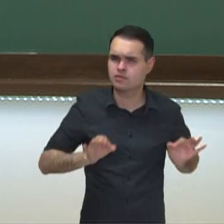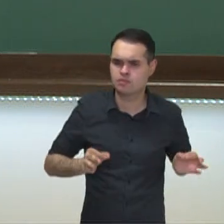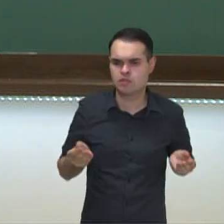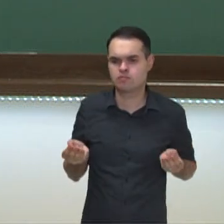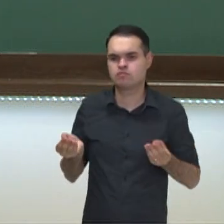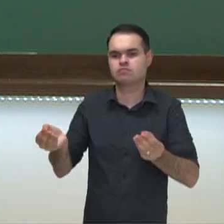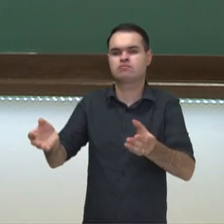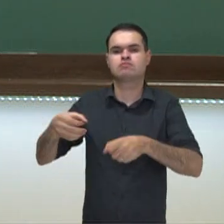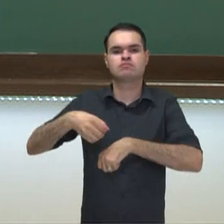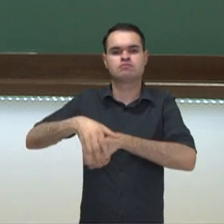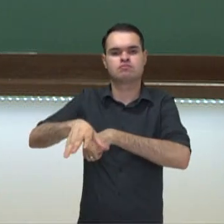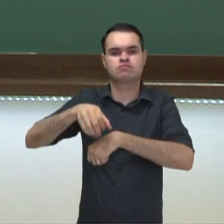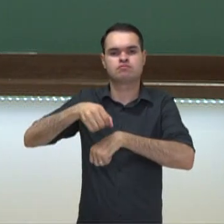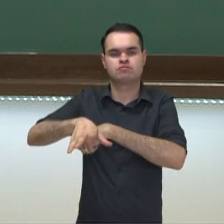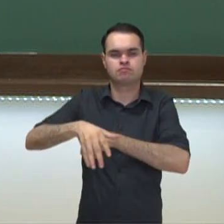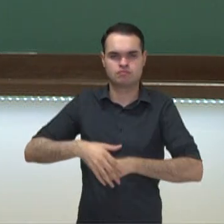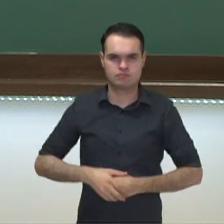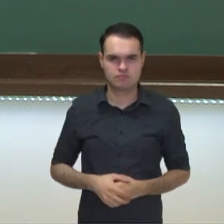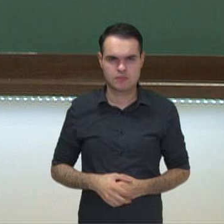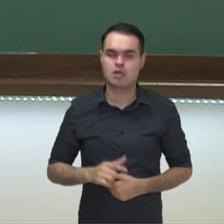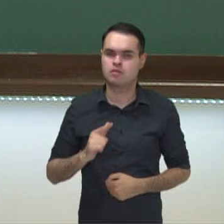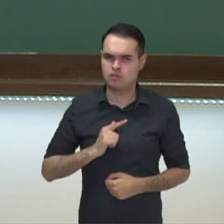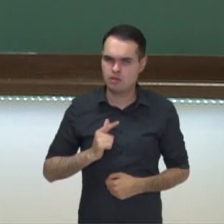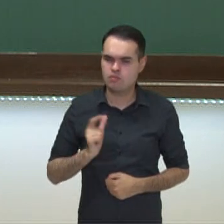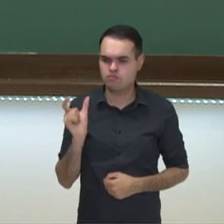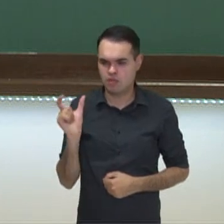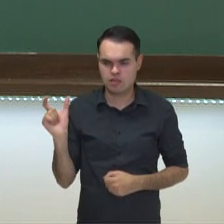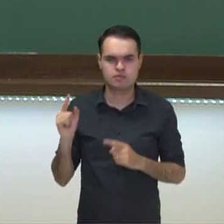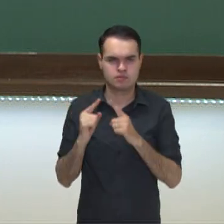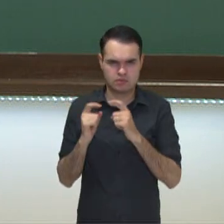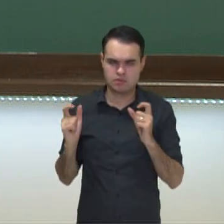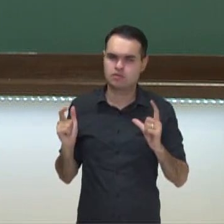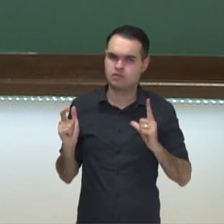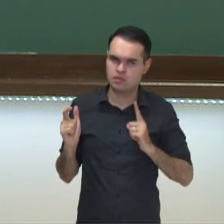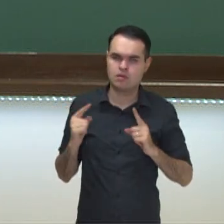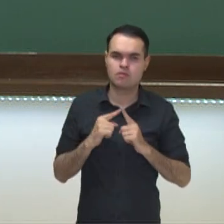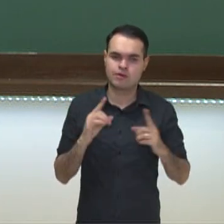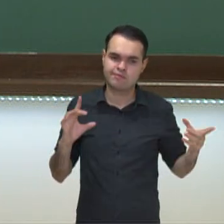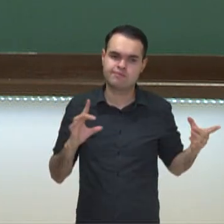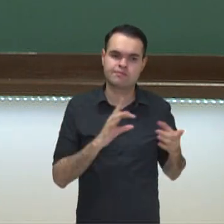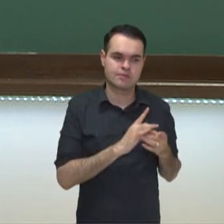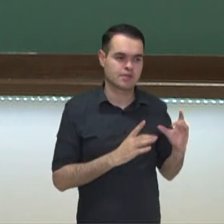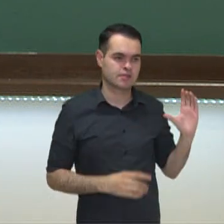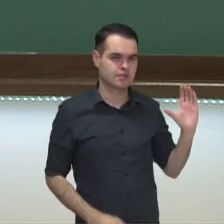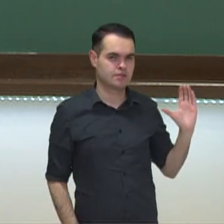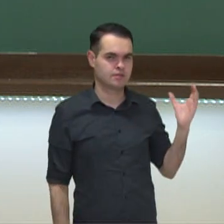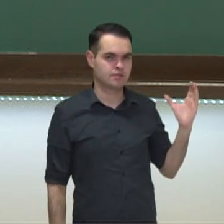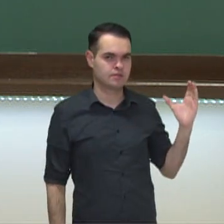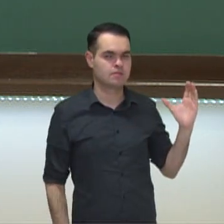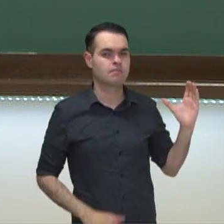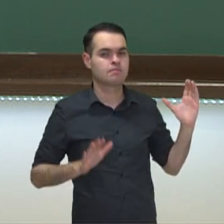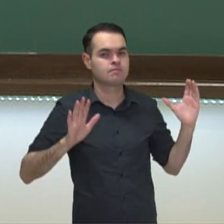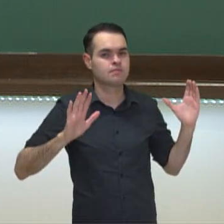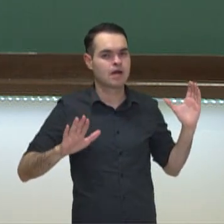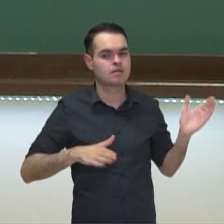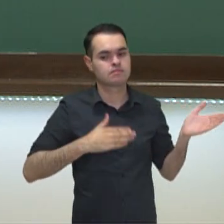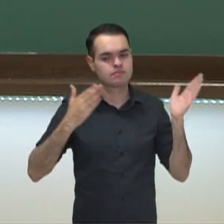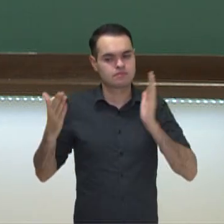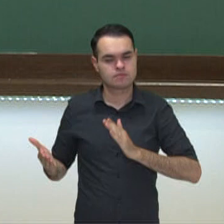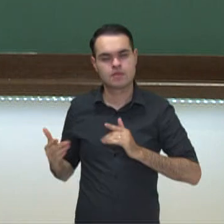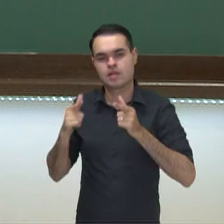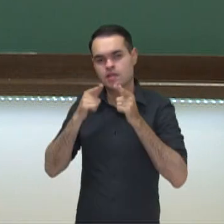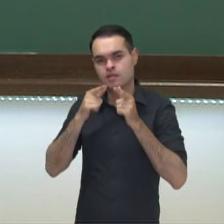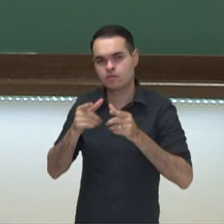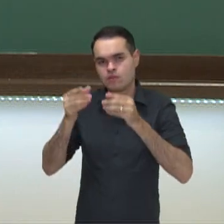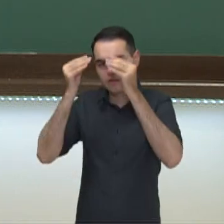simples. Tem termos científicos, porque está falando de ciência, mas também tem uma linguagem mais